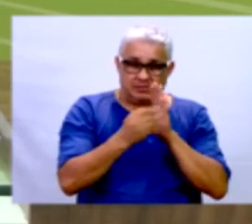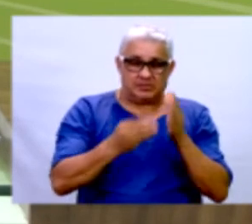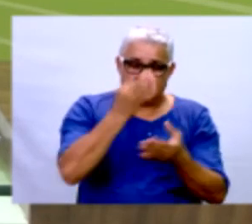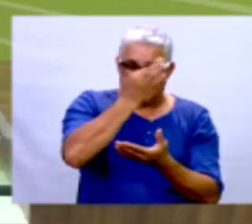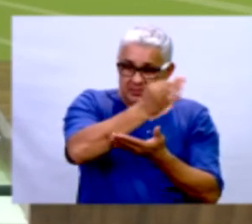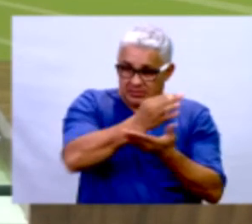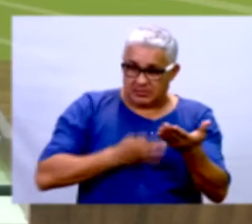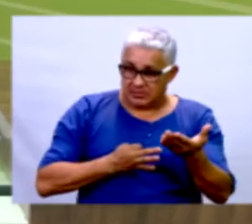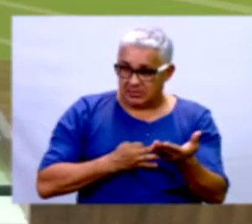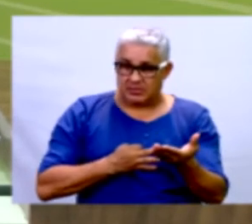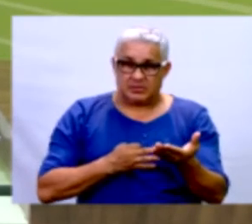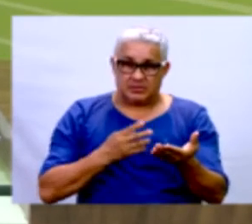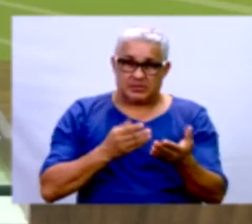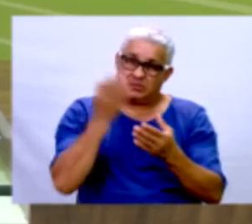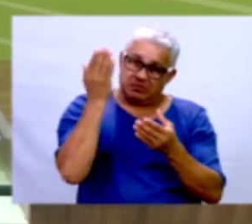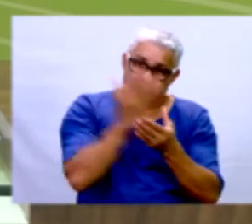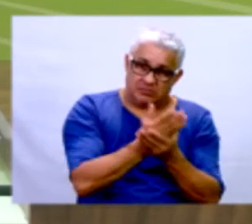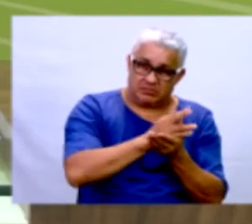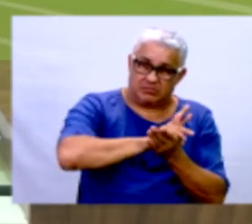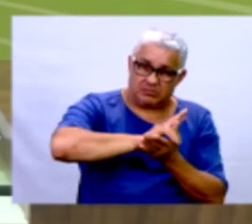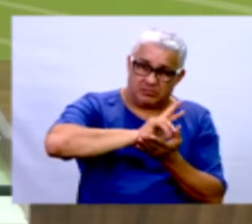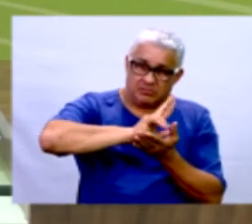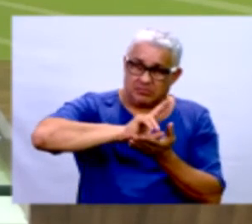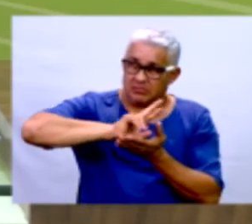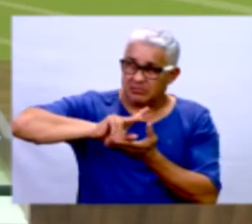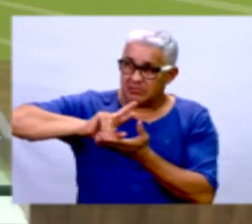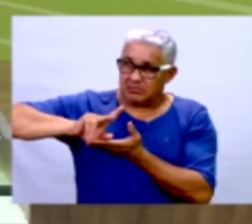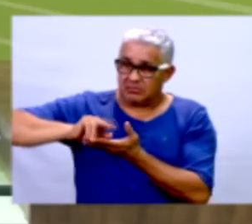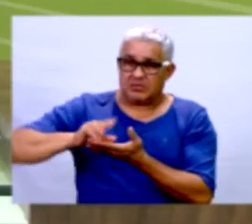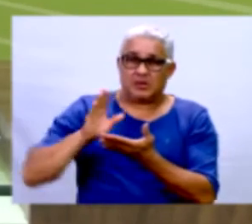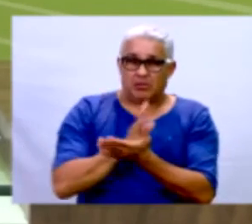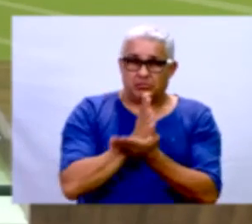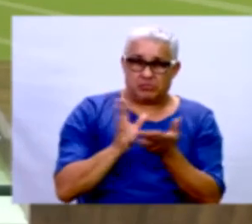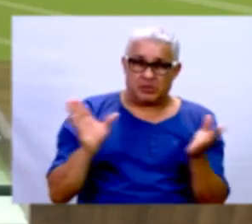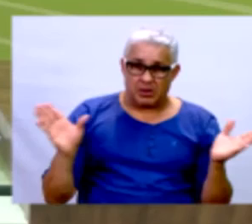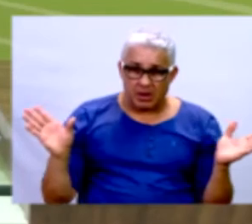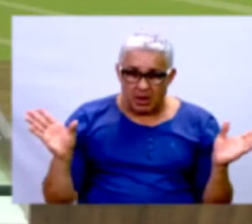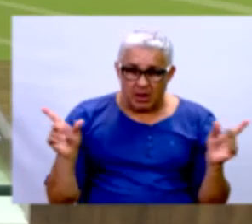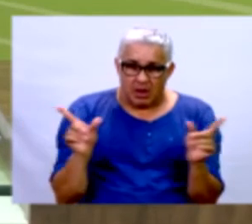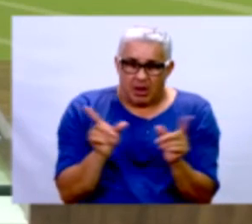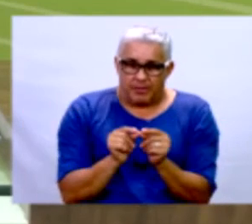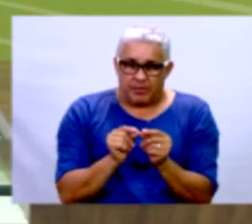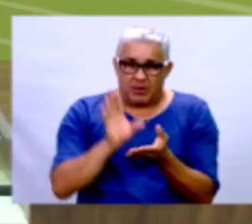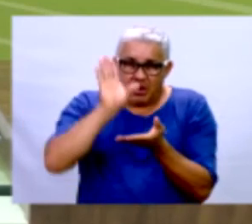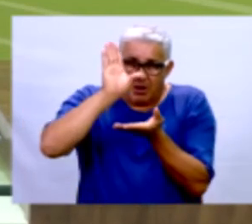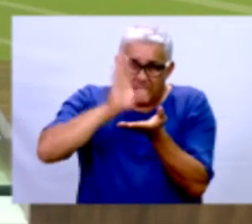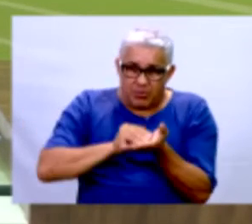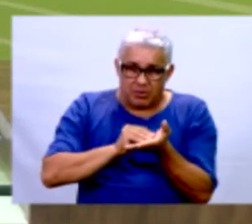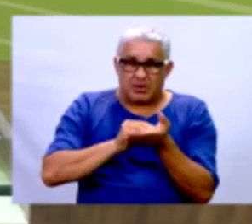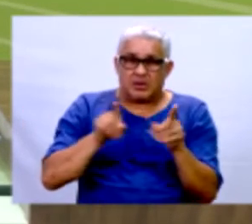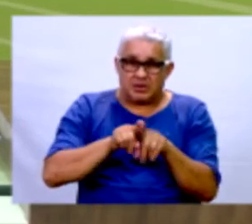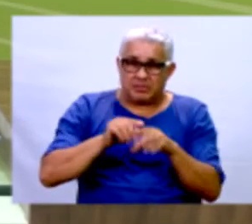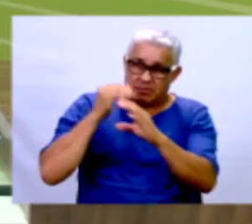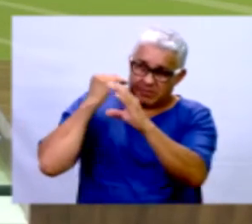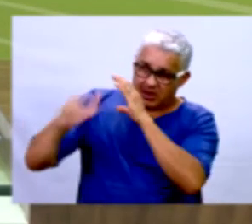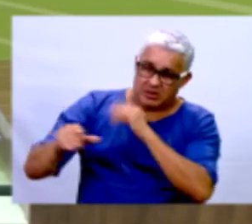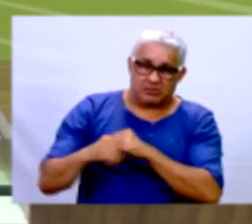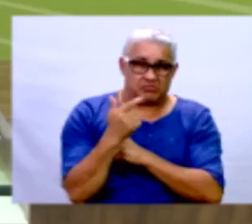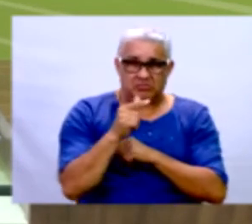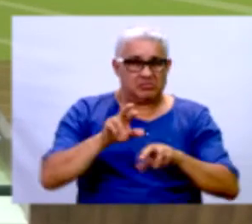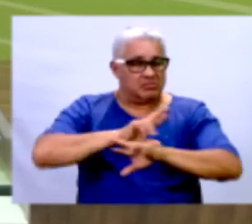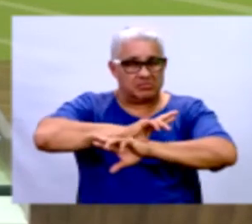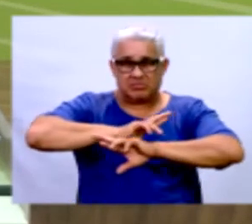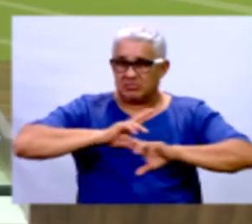normalmente esses arquivos eles são de uma certa forma compactados e enviados. Isso daí não se tem diferença